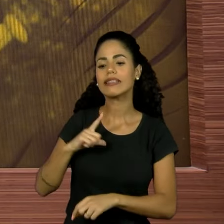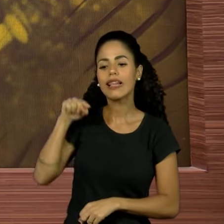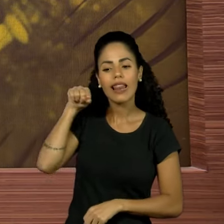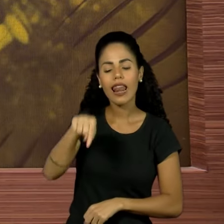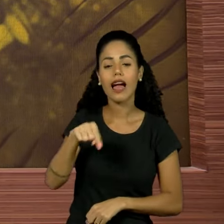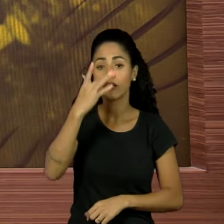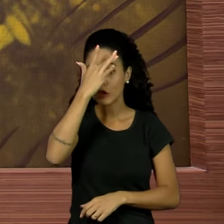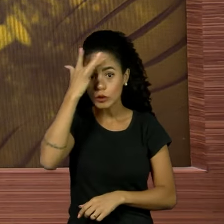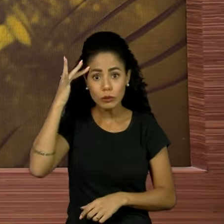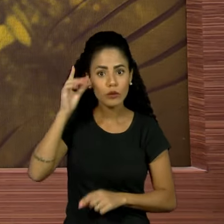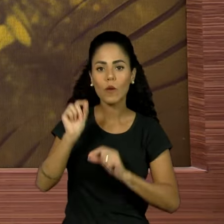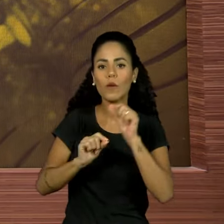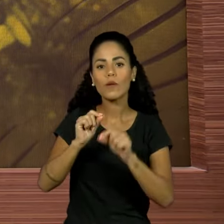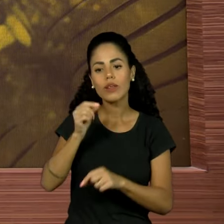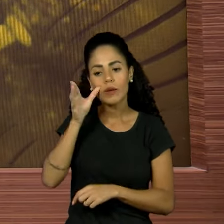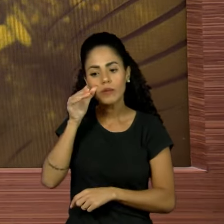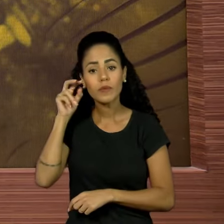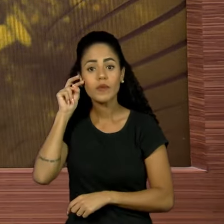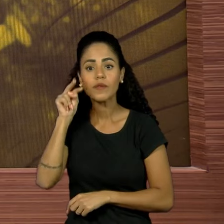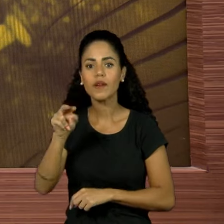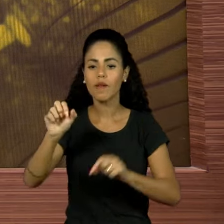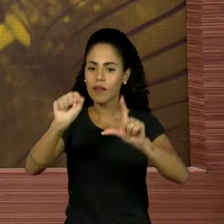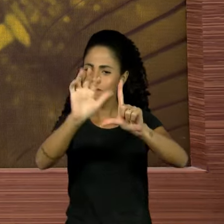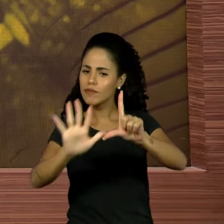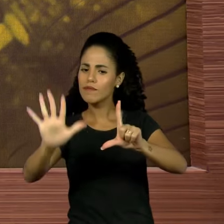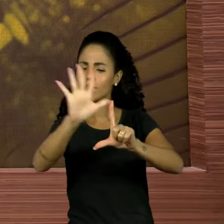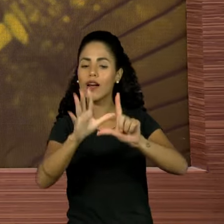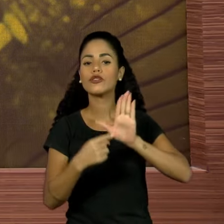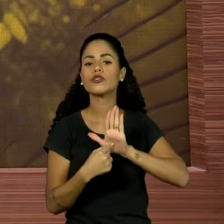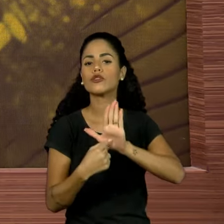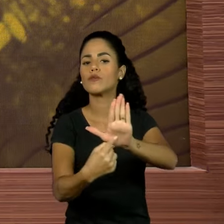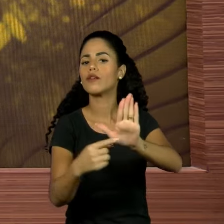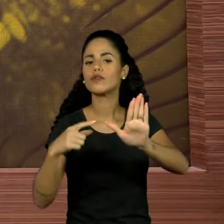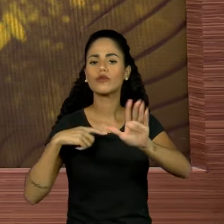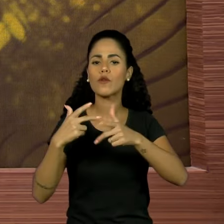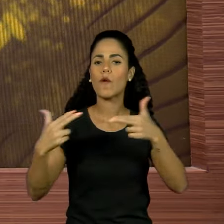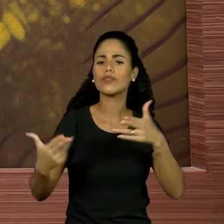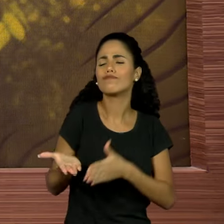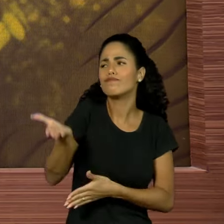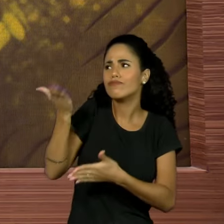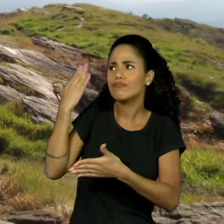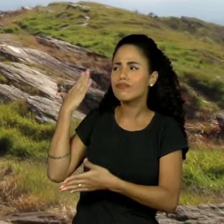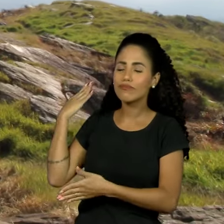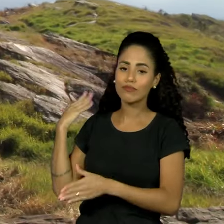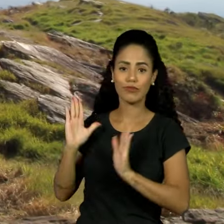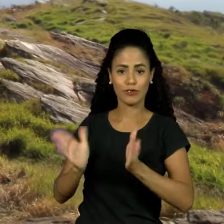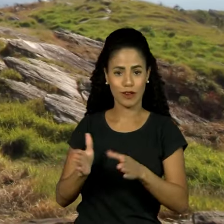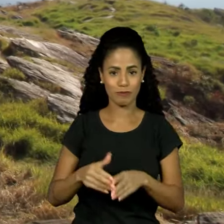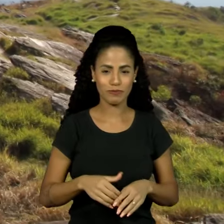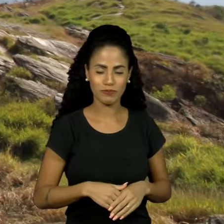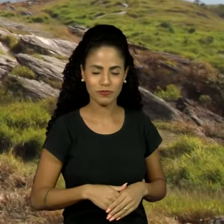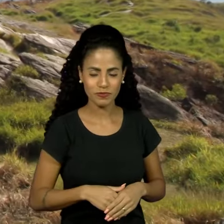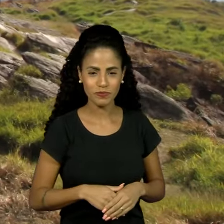tem acesso a imagens e datações que revelam os vestígios da pré-história no estado.